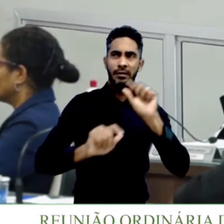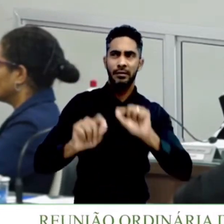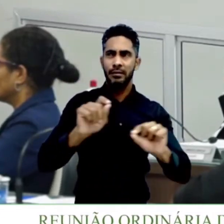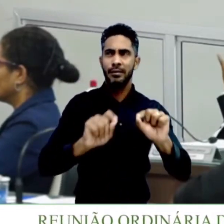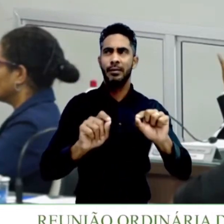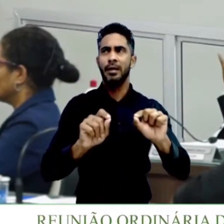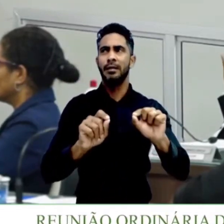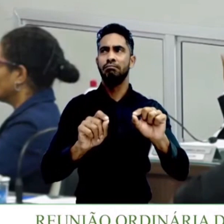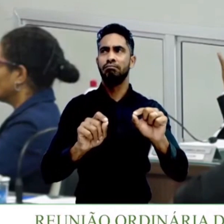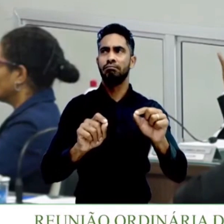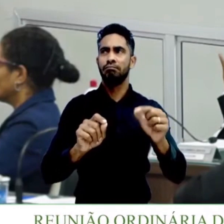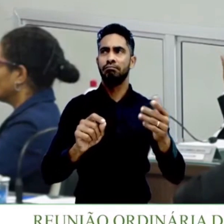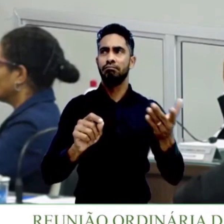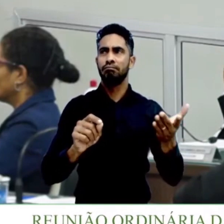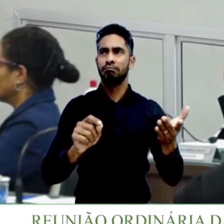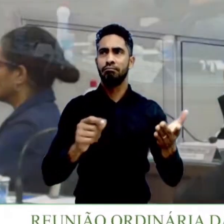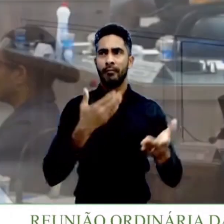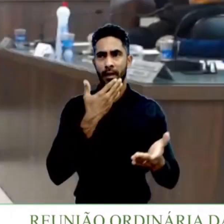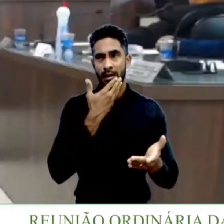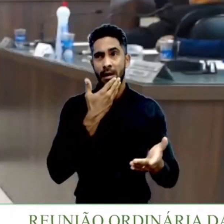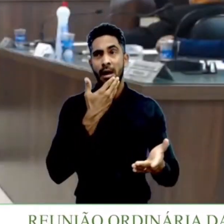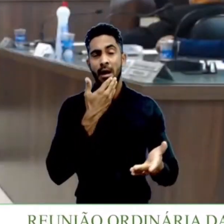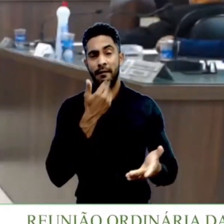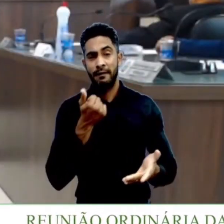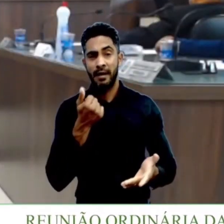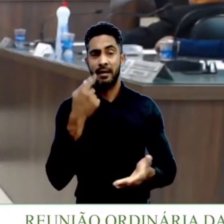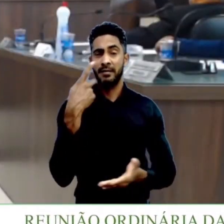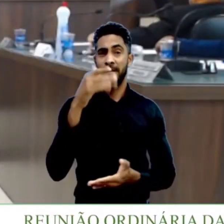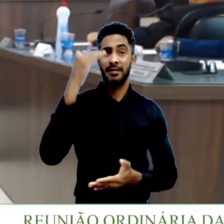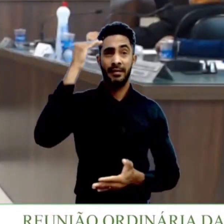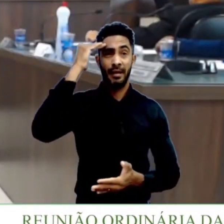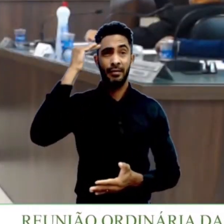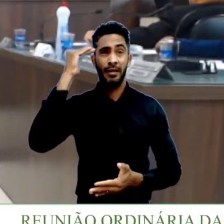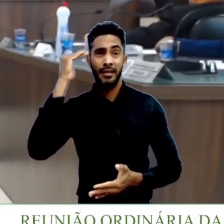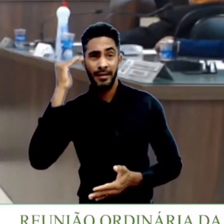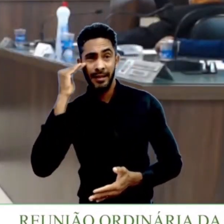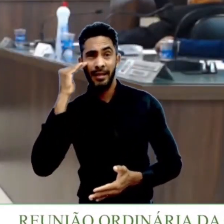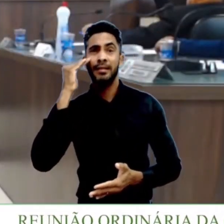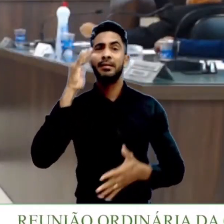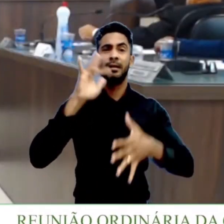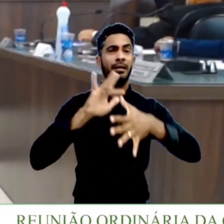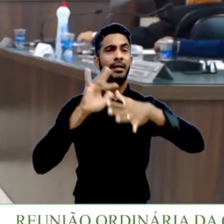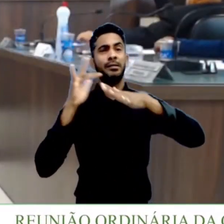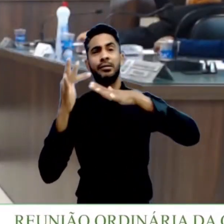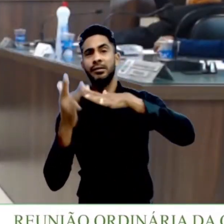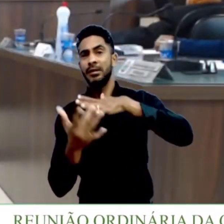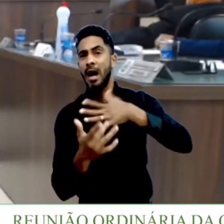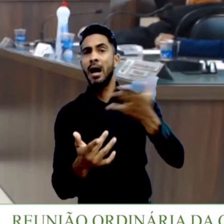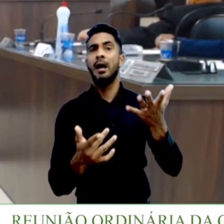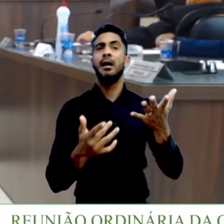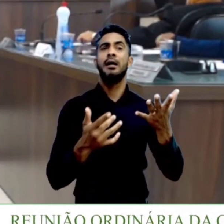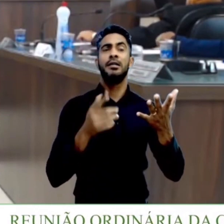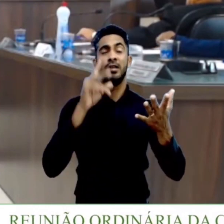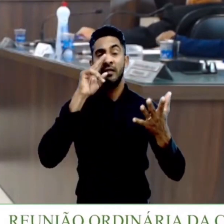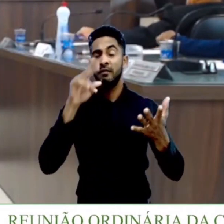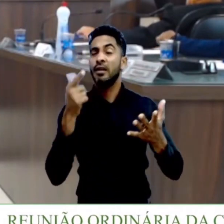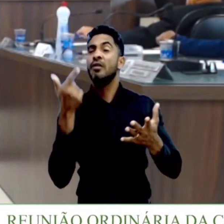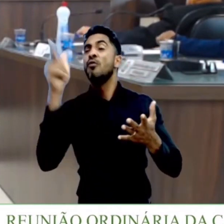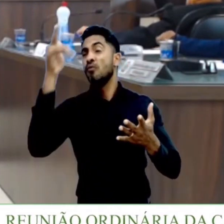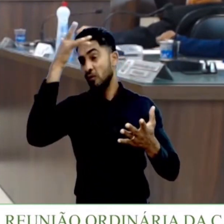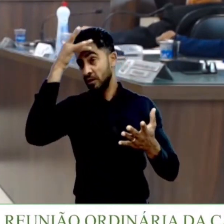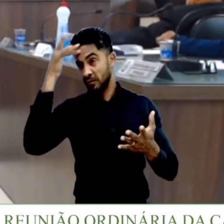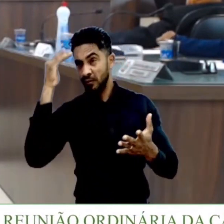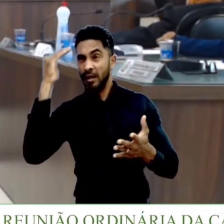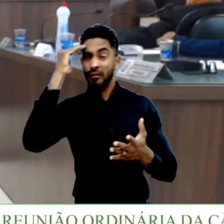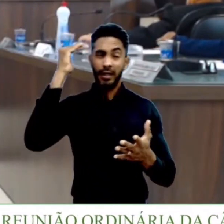que é fácil para os adolescentes estarem ali numa rede social, estar interessado em outras coisas, não só o